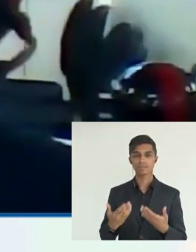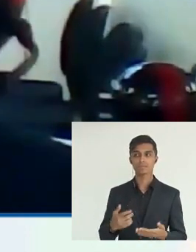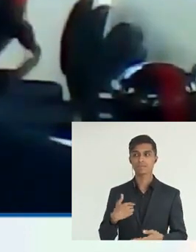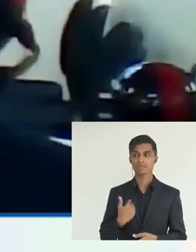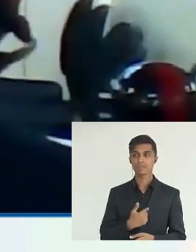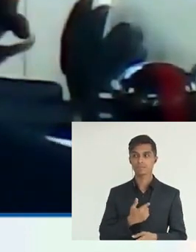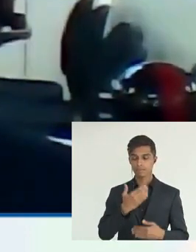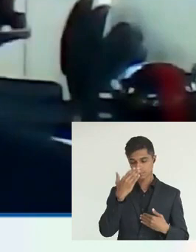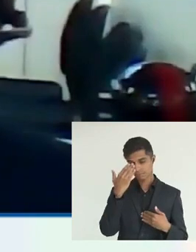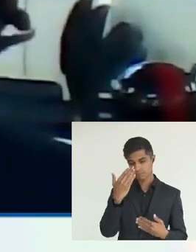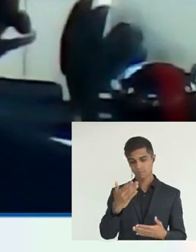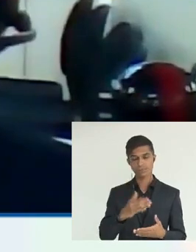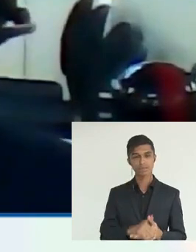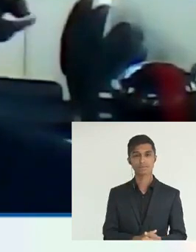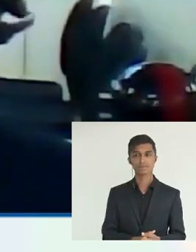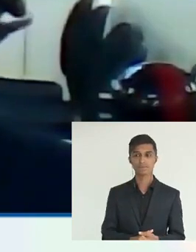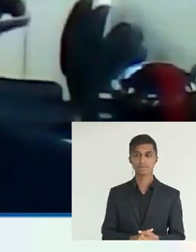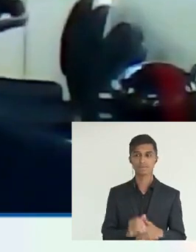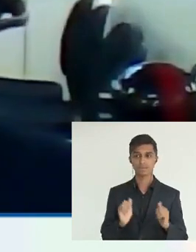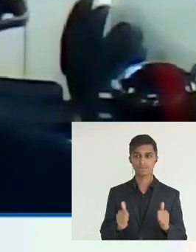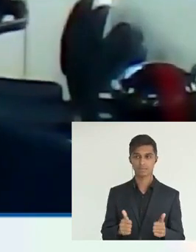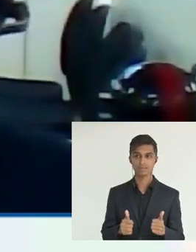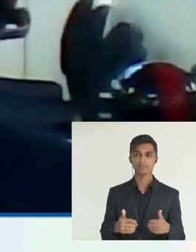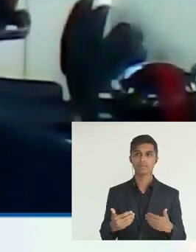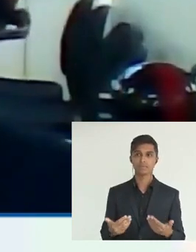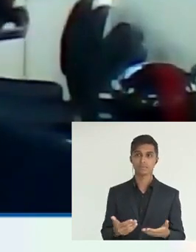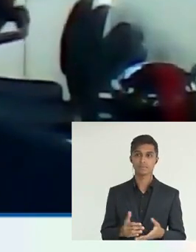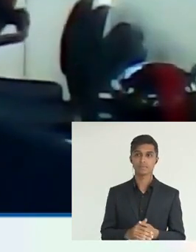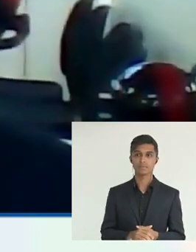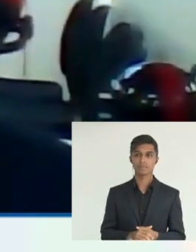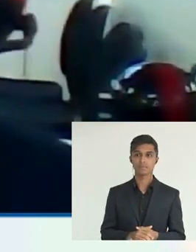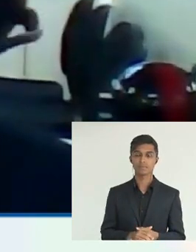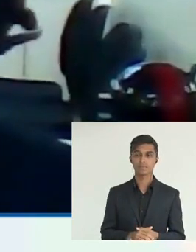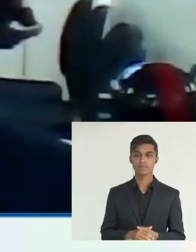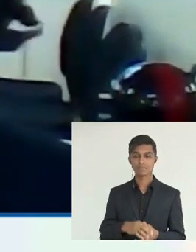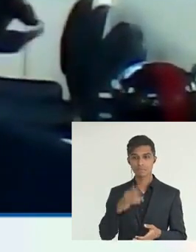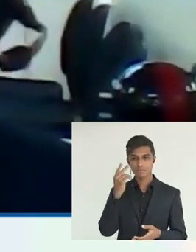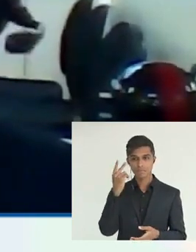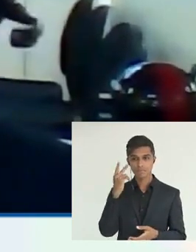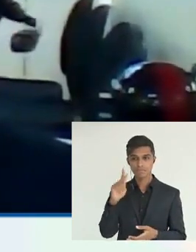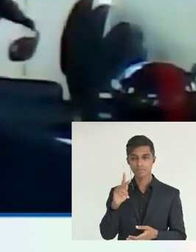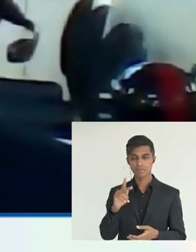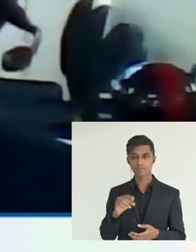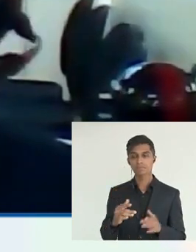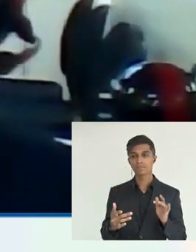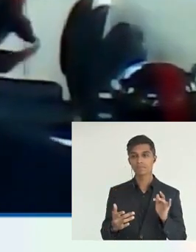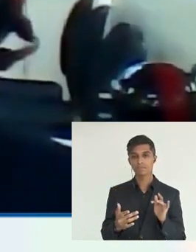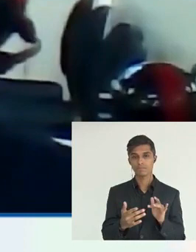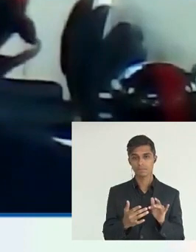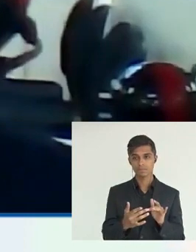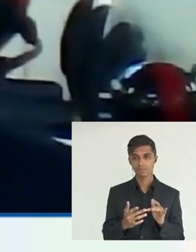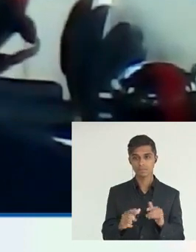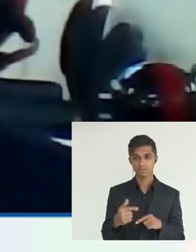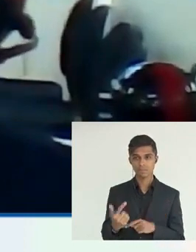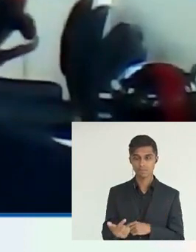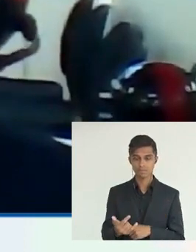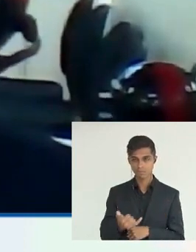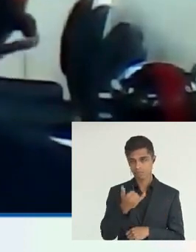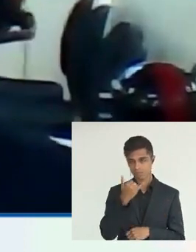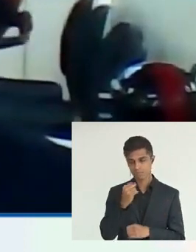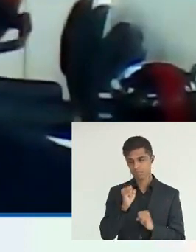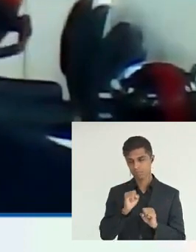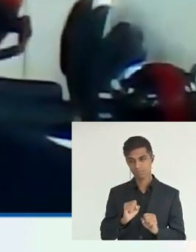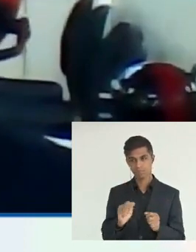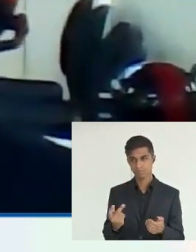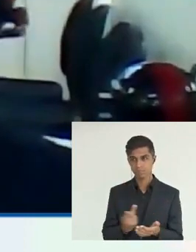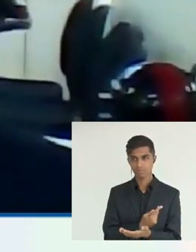nosso agradecimento, tá, e aí para contatos posteriores que porventura venham a ocorrer.